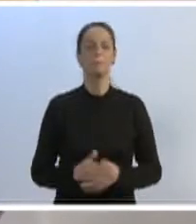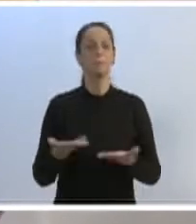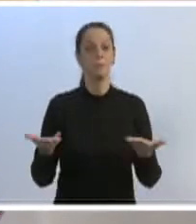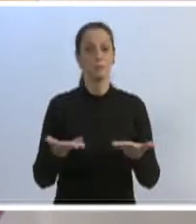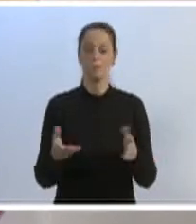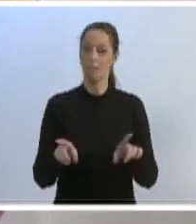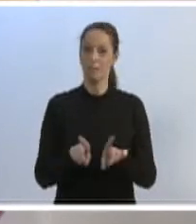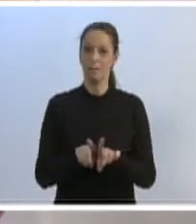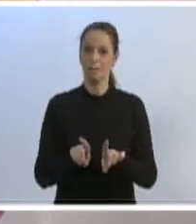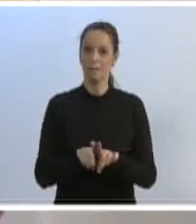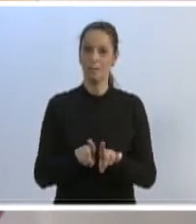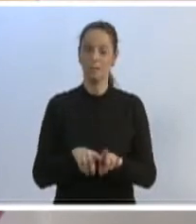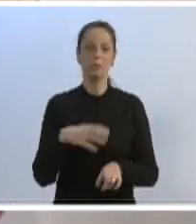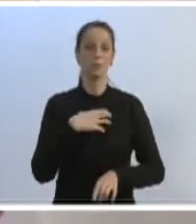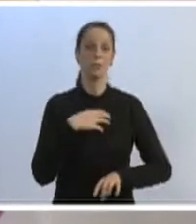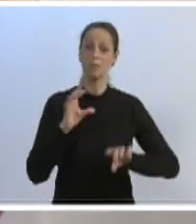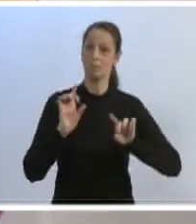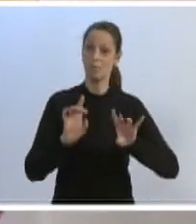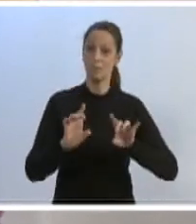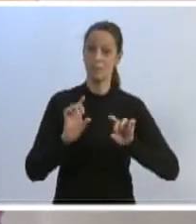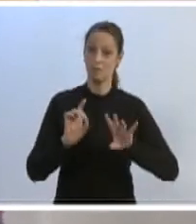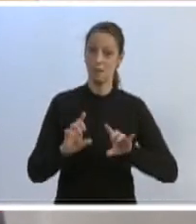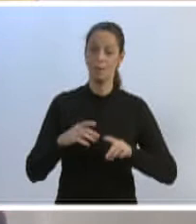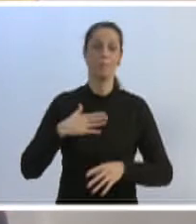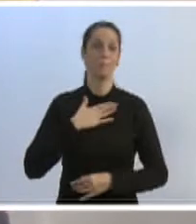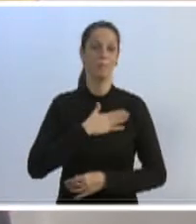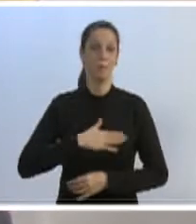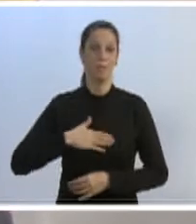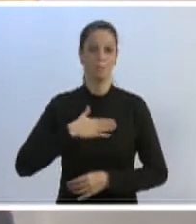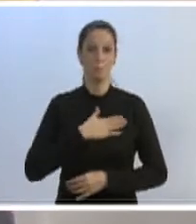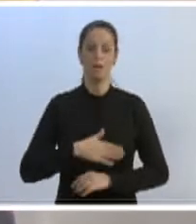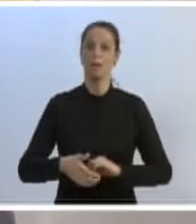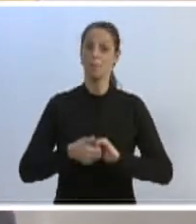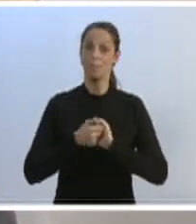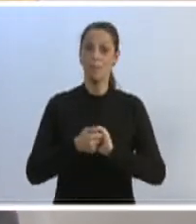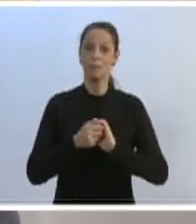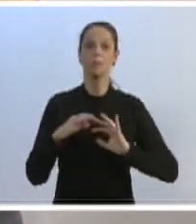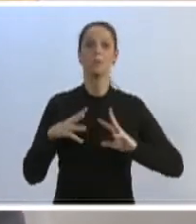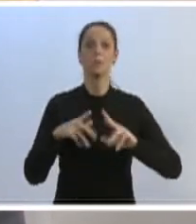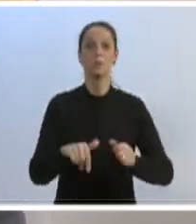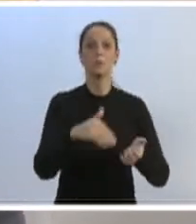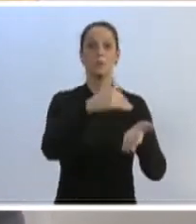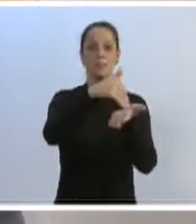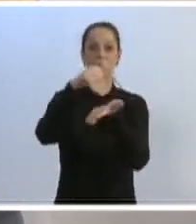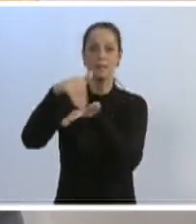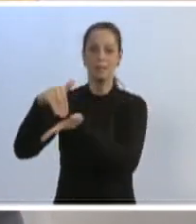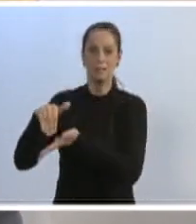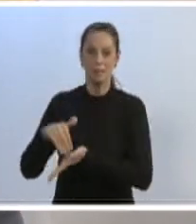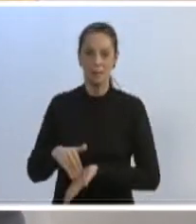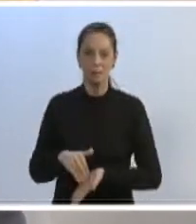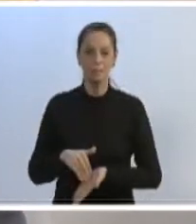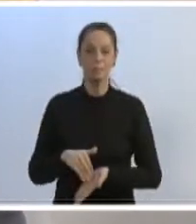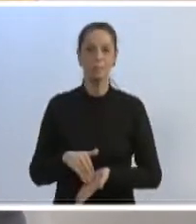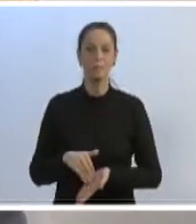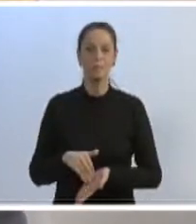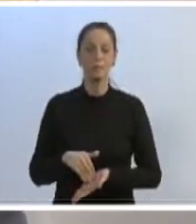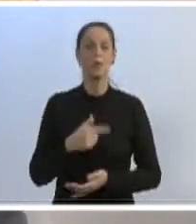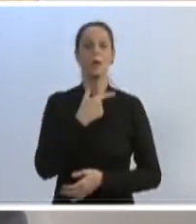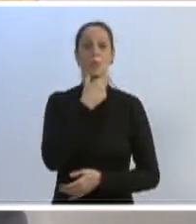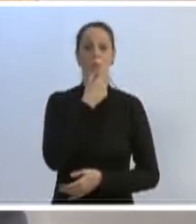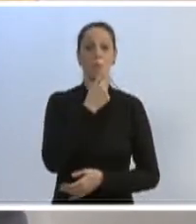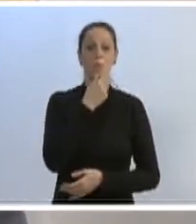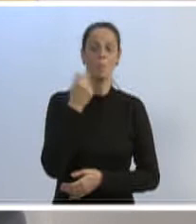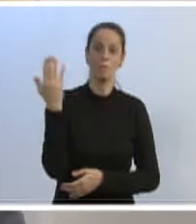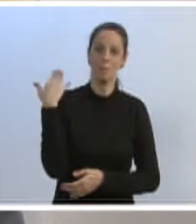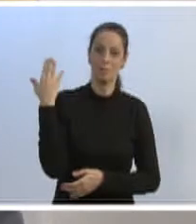também muito especial saudar e parabenizar a todos os secretários interinos, o Wilmor, que estava respondendo